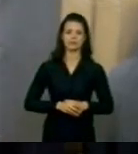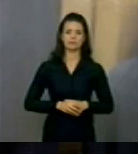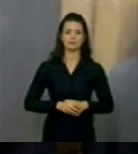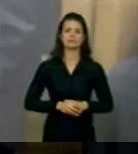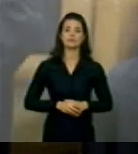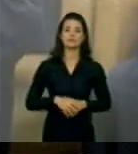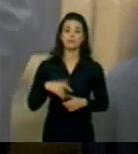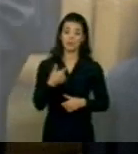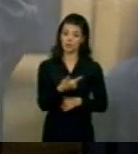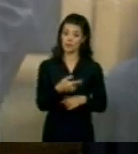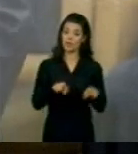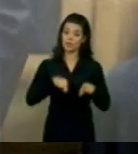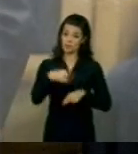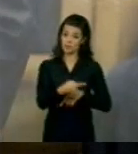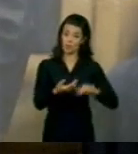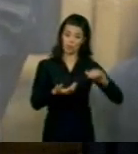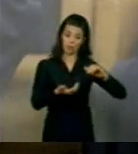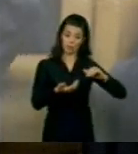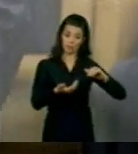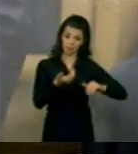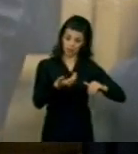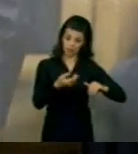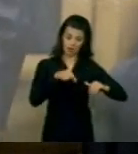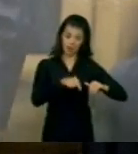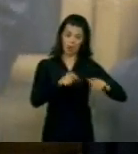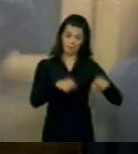respectiva casa para a qual